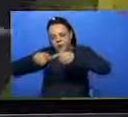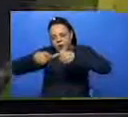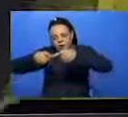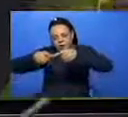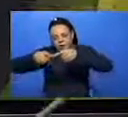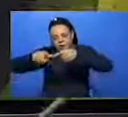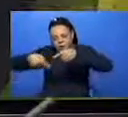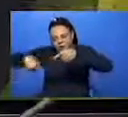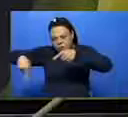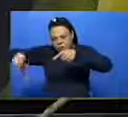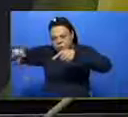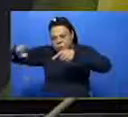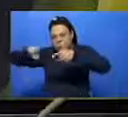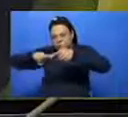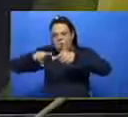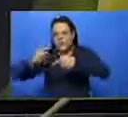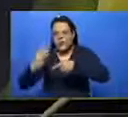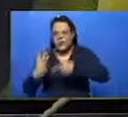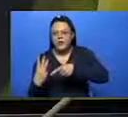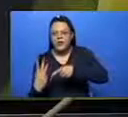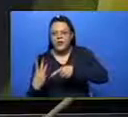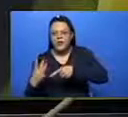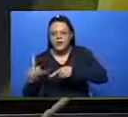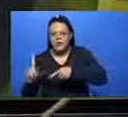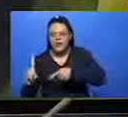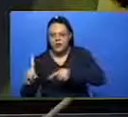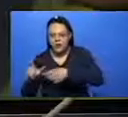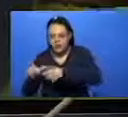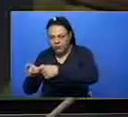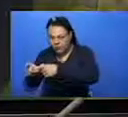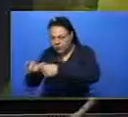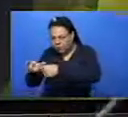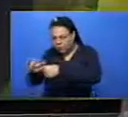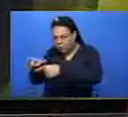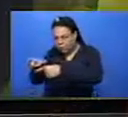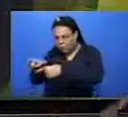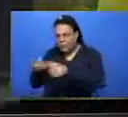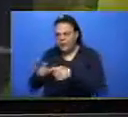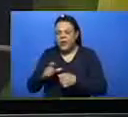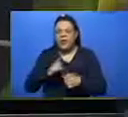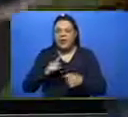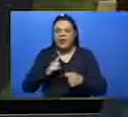dimensões, altura, largura, profundidade.